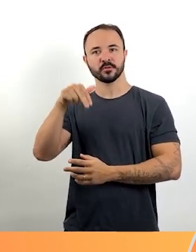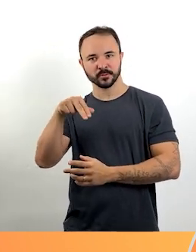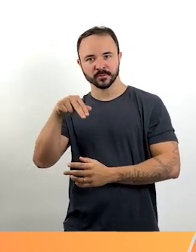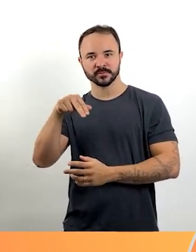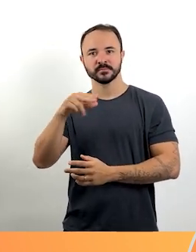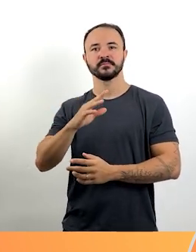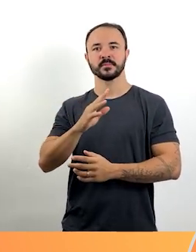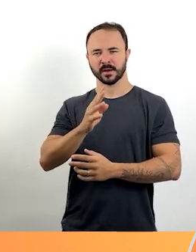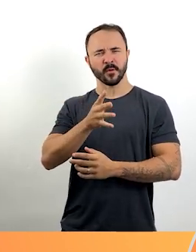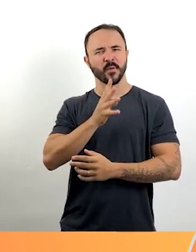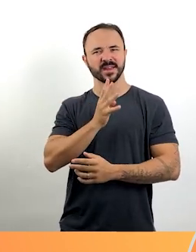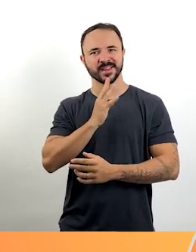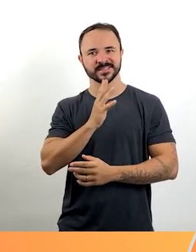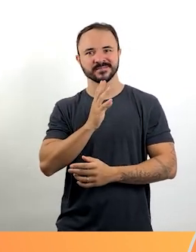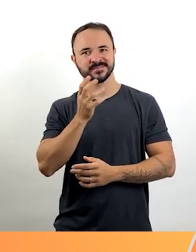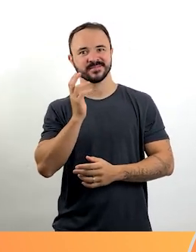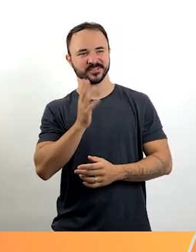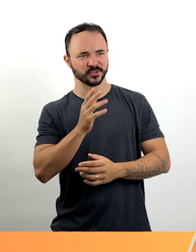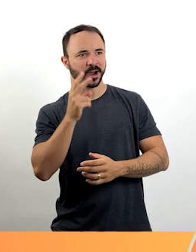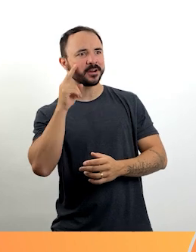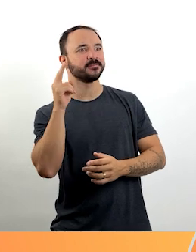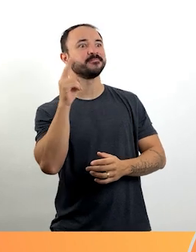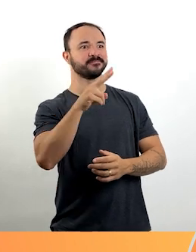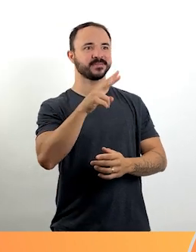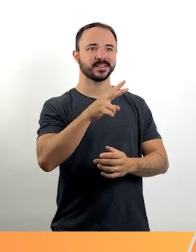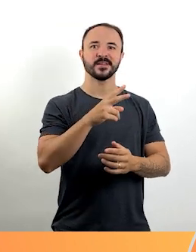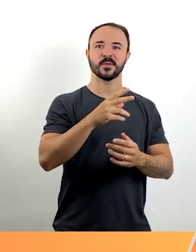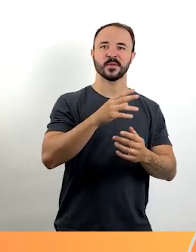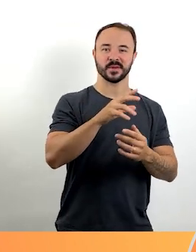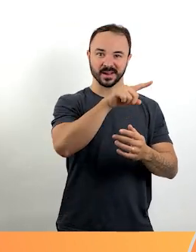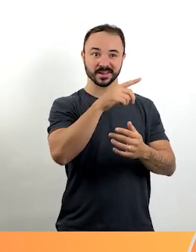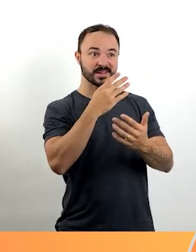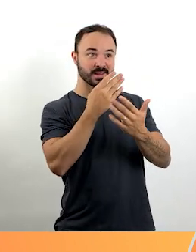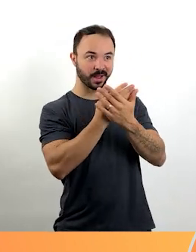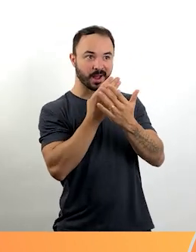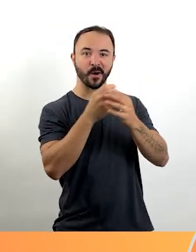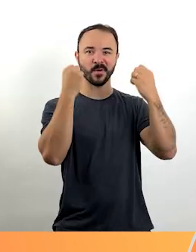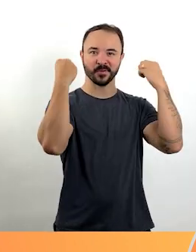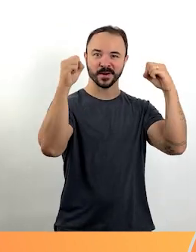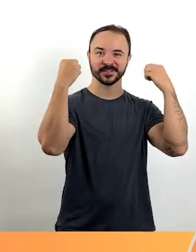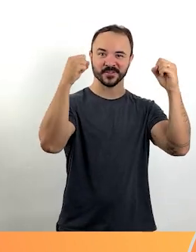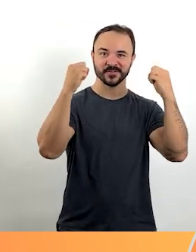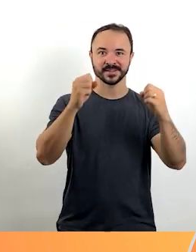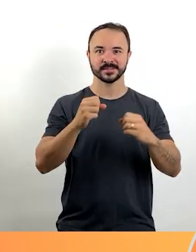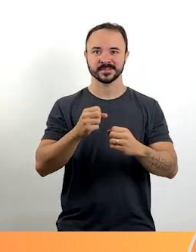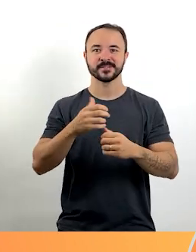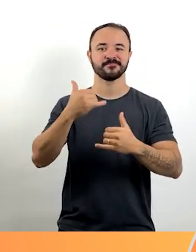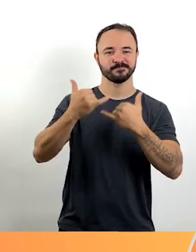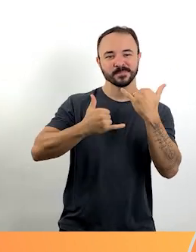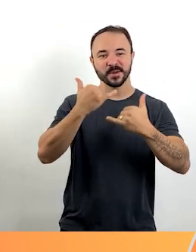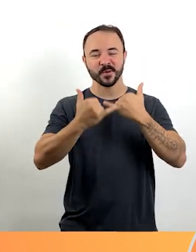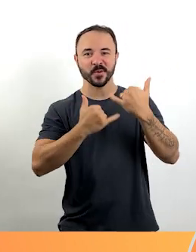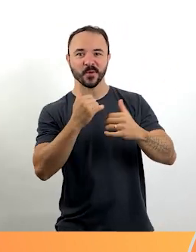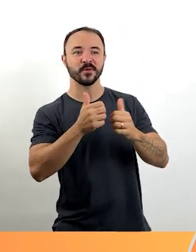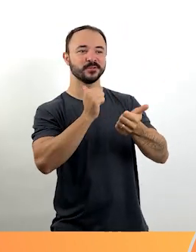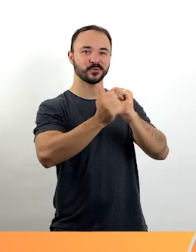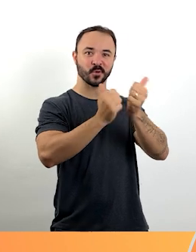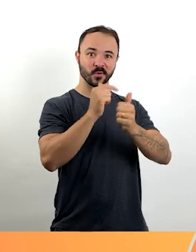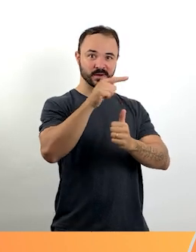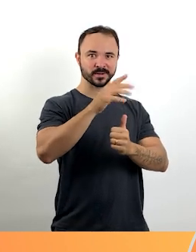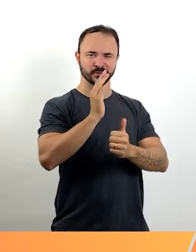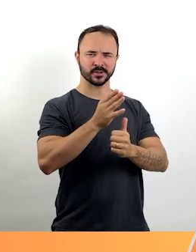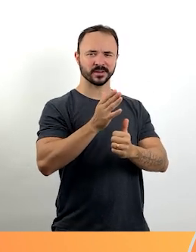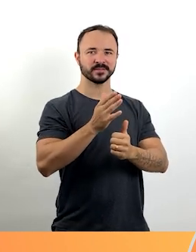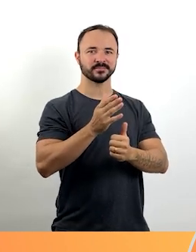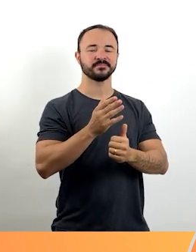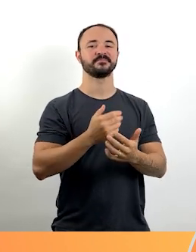já observou na sua escola, nas suas aulas de educação física, você já teve a oportunidade de vivenciar um pouquinho desse